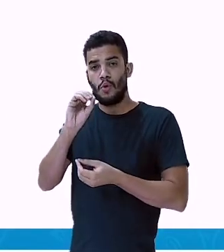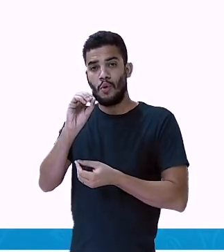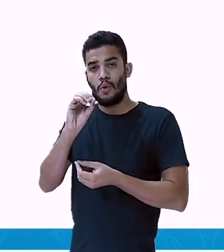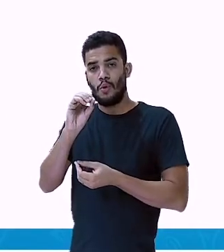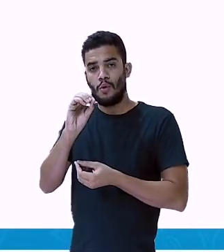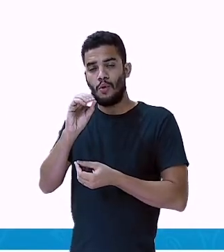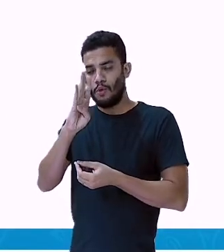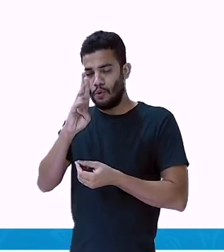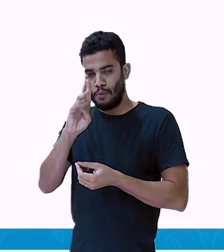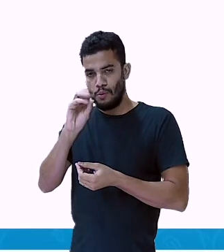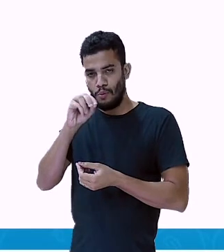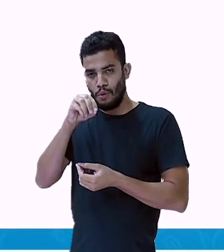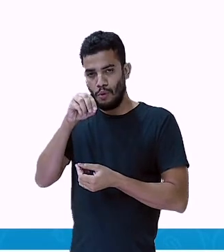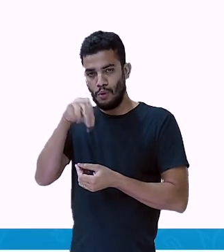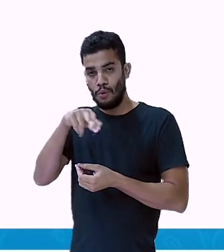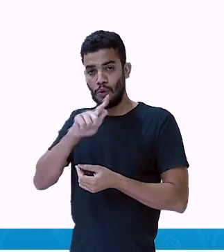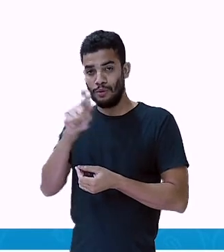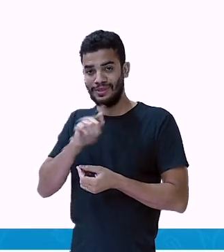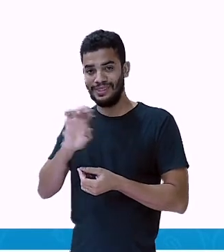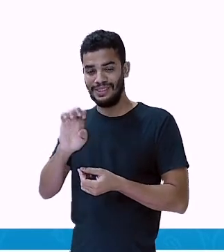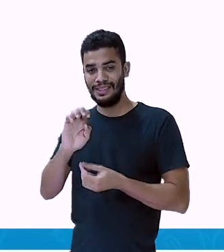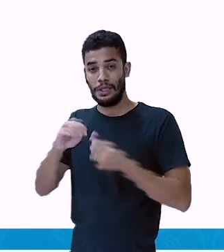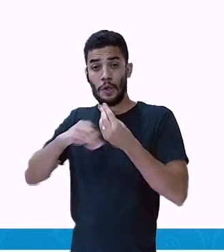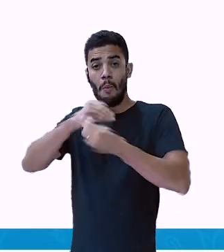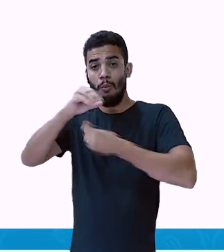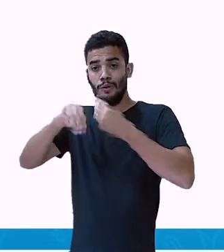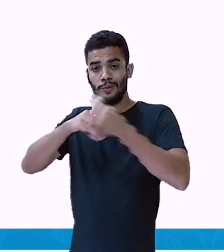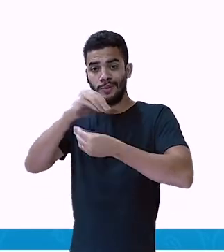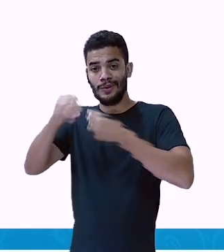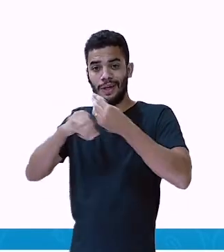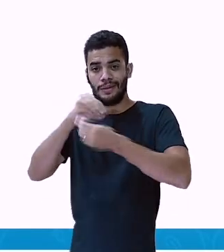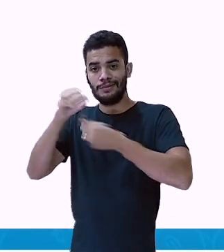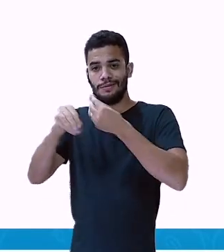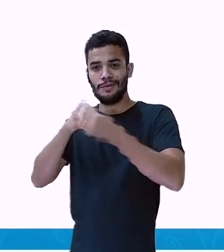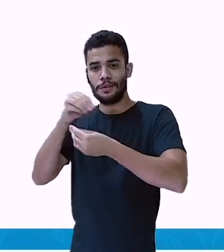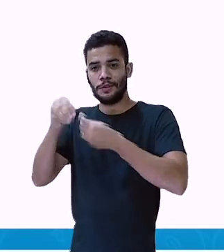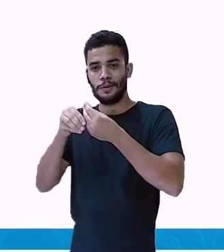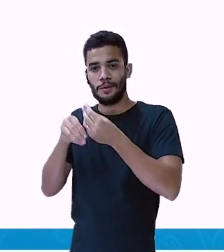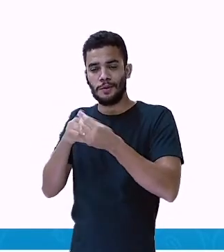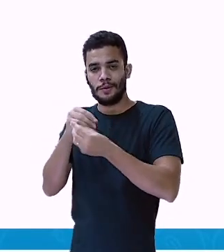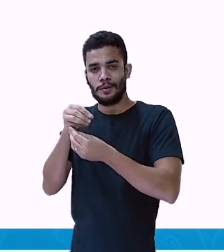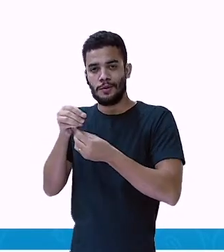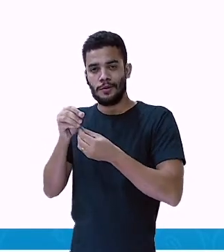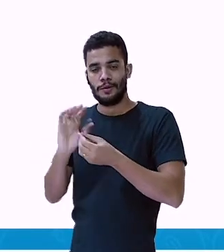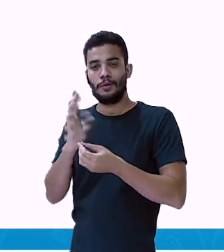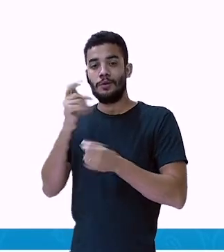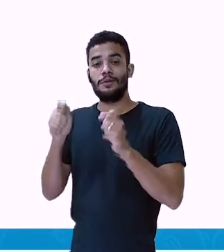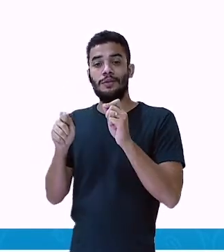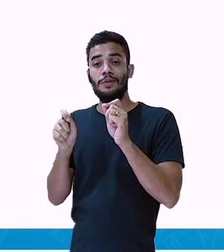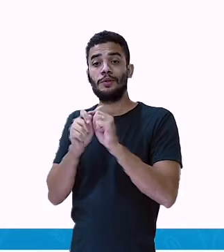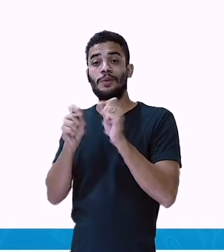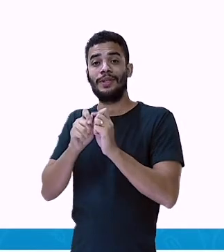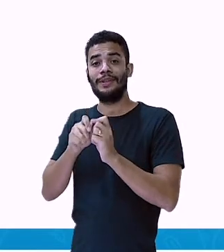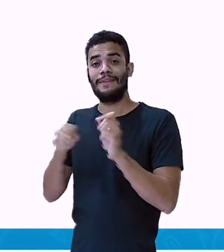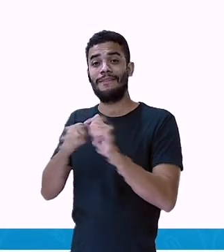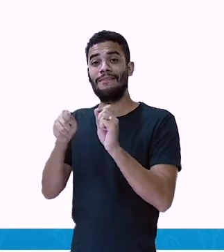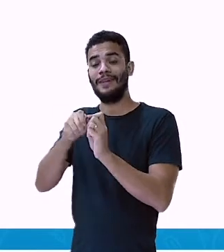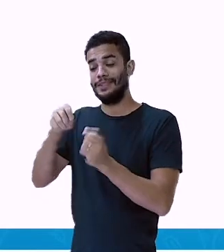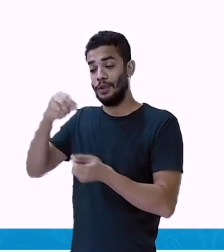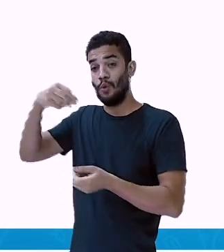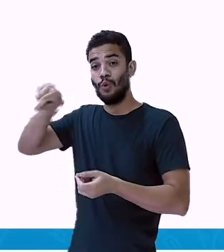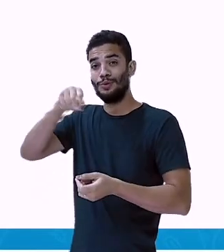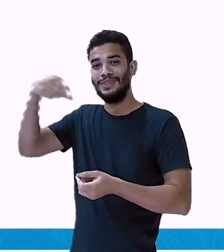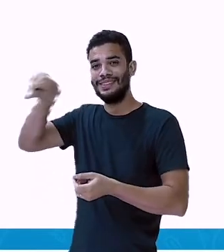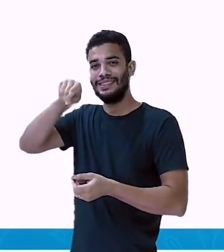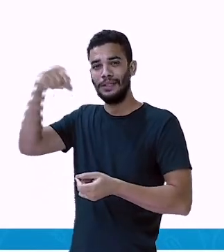ouro 18. Por que isso? O bronze, quando se fala, o sino de bronze, o material